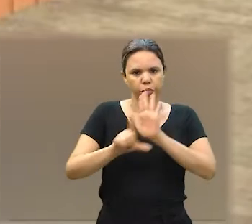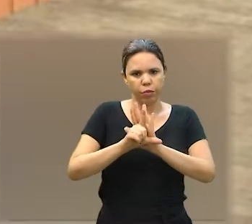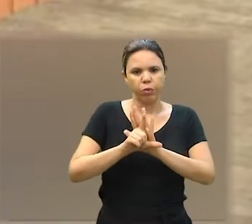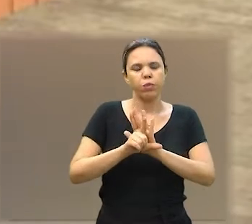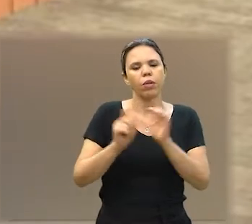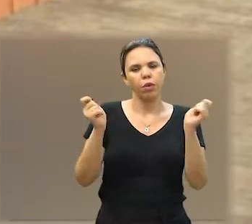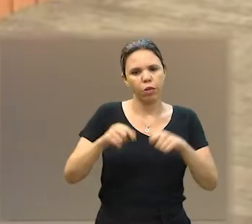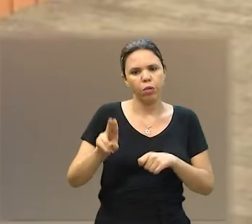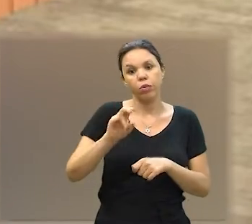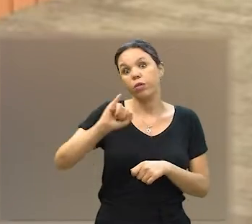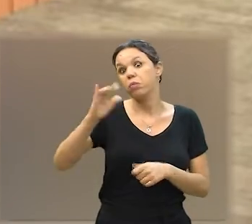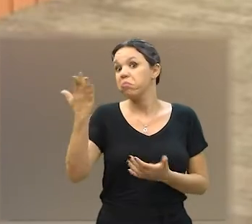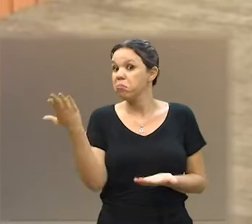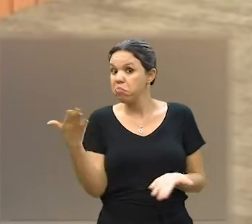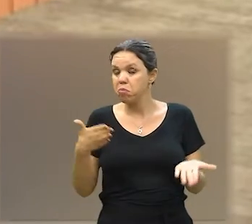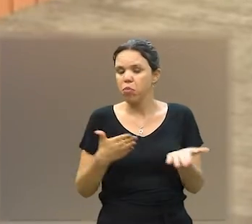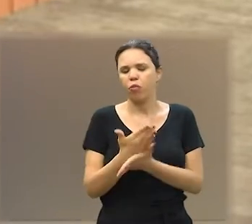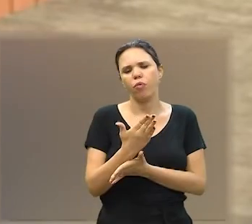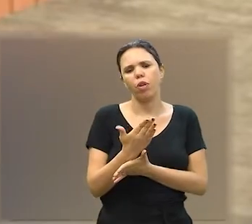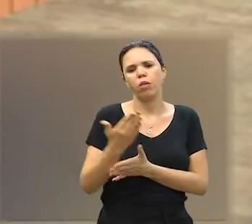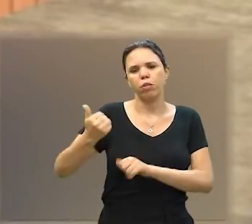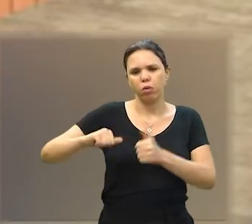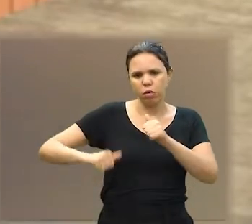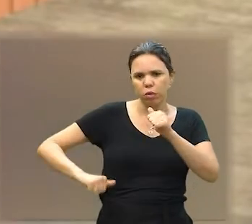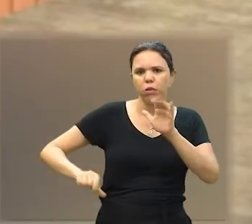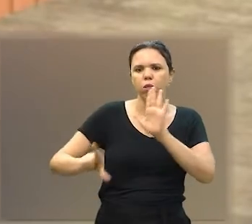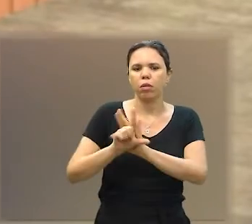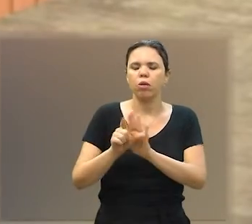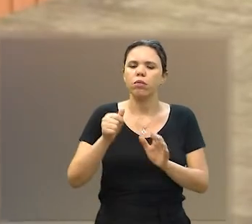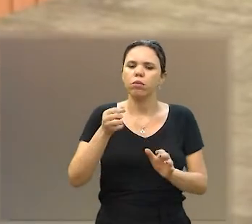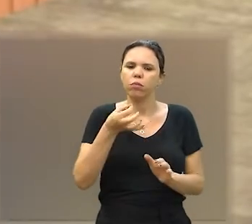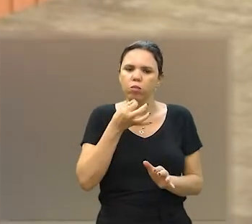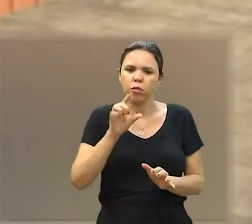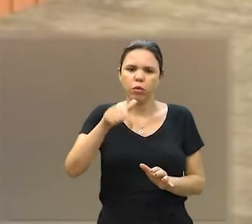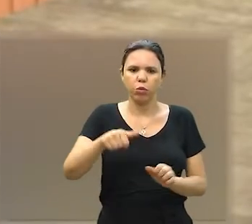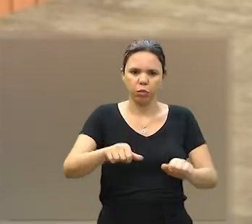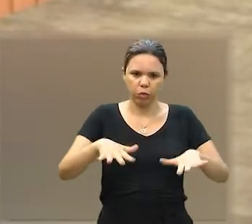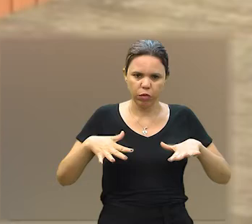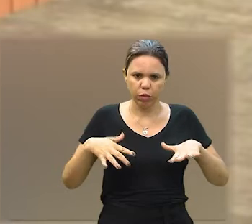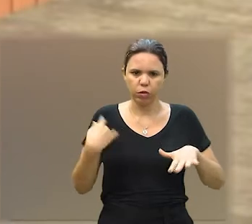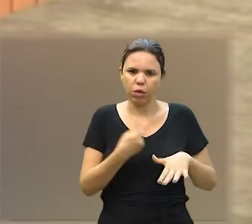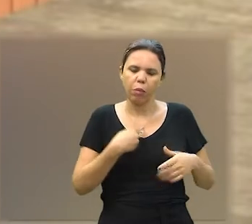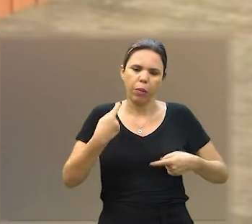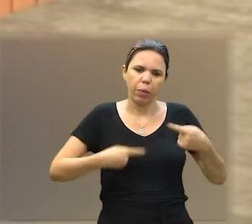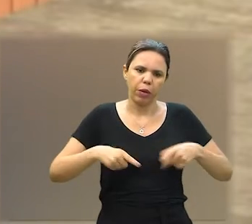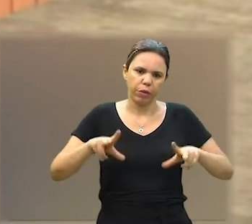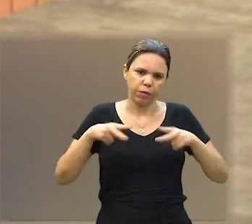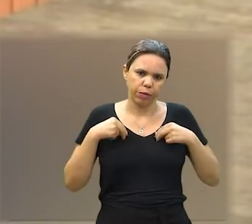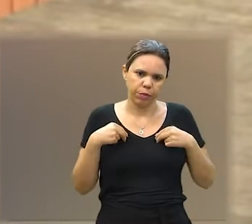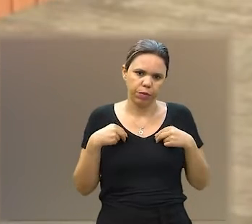seja aprovada, agora ela passa então pela legalidade, depois ela vem para o plenário para a gente discutir o mérito,